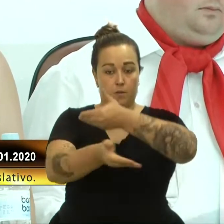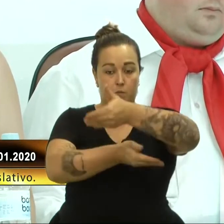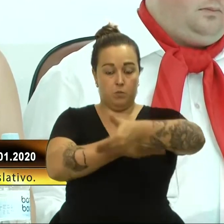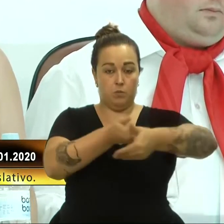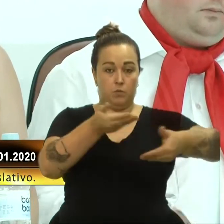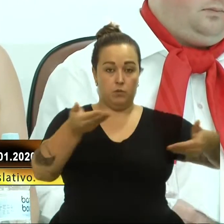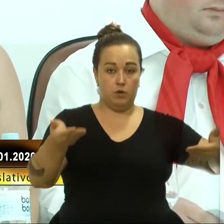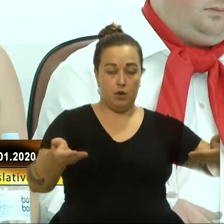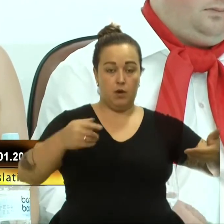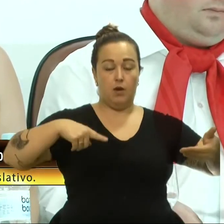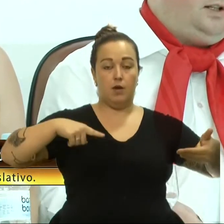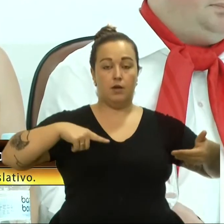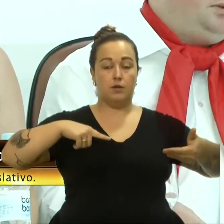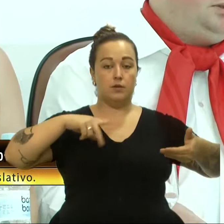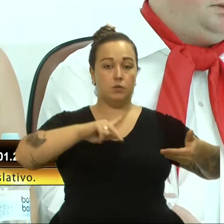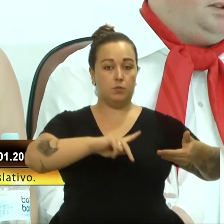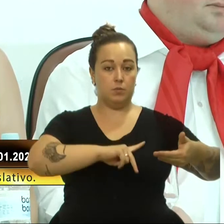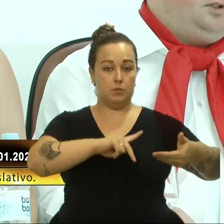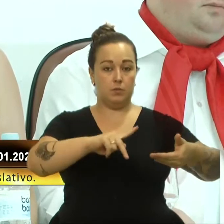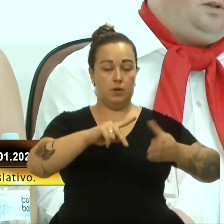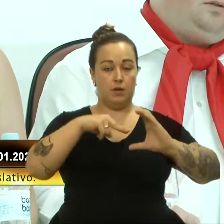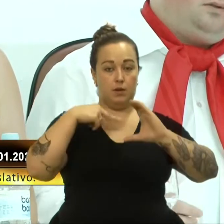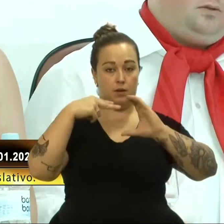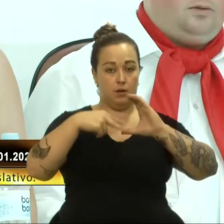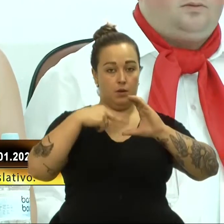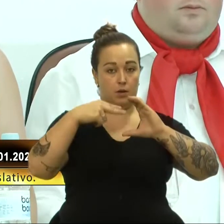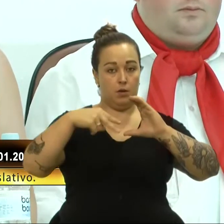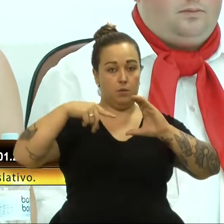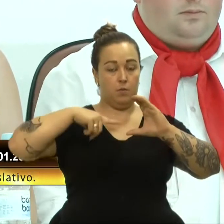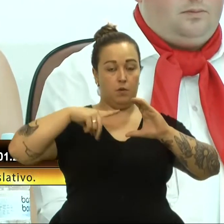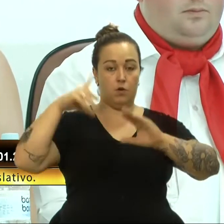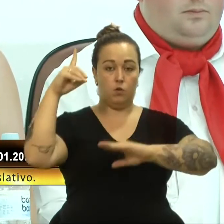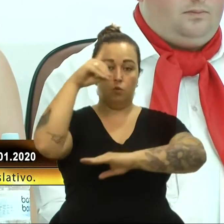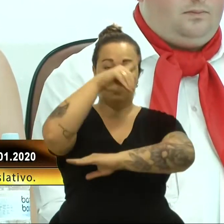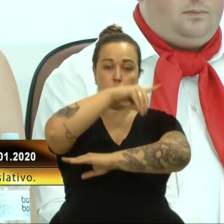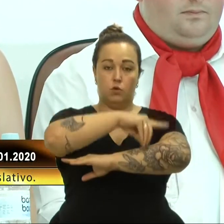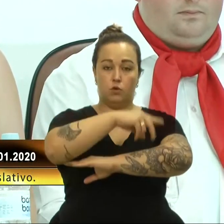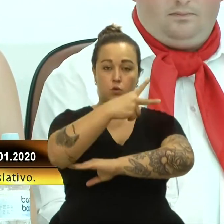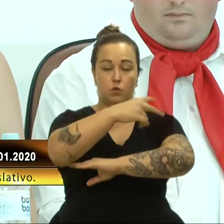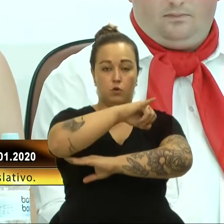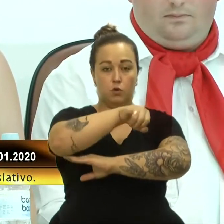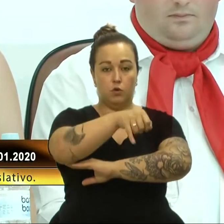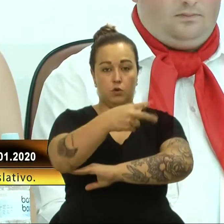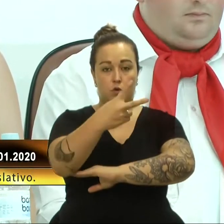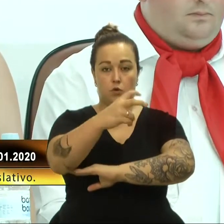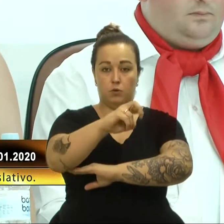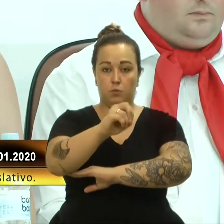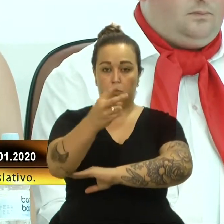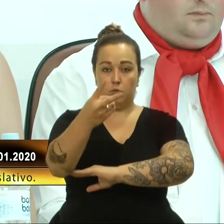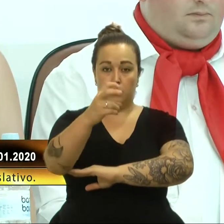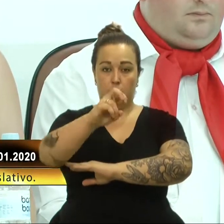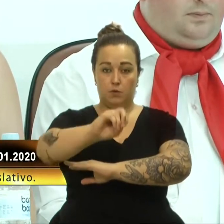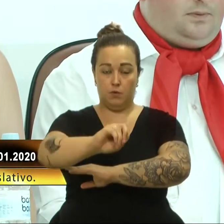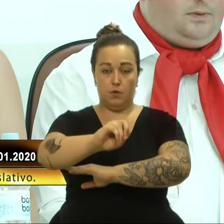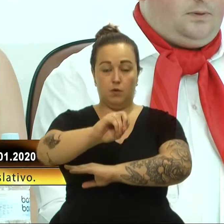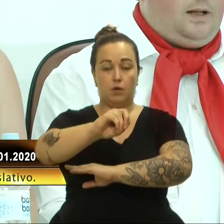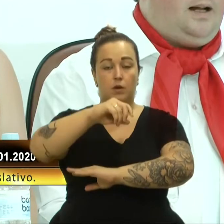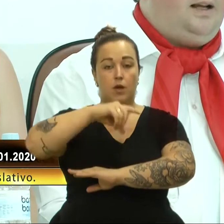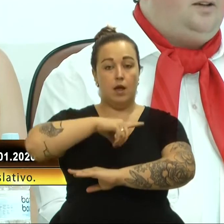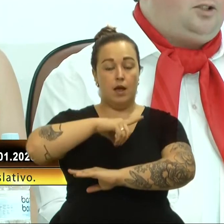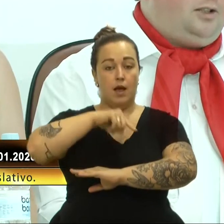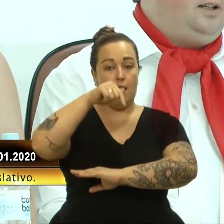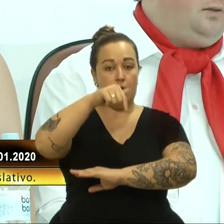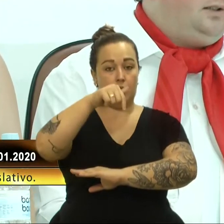Sul. Aos dois dias do mês de janeiro do ano de 2020, às 16h30, no auditório do